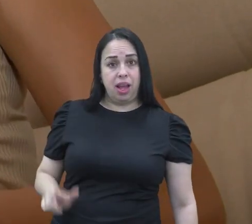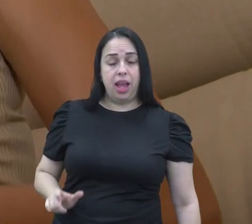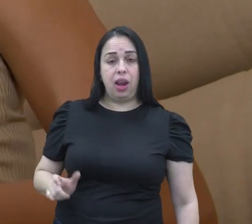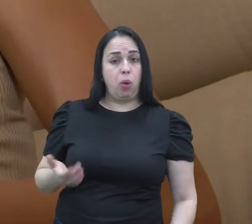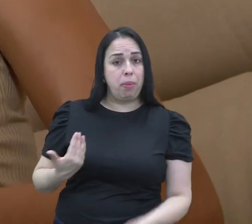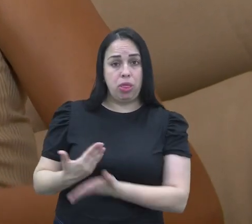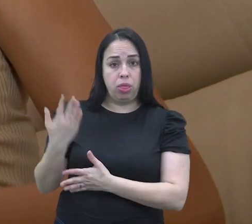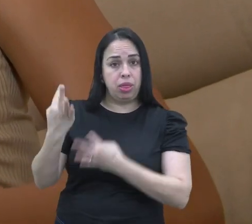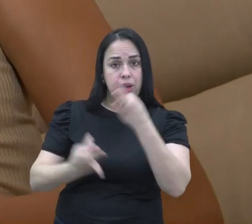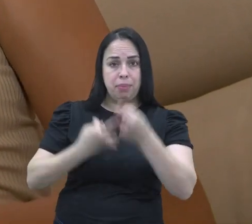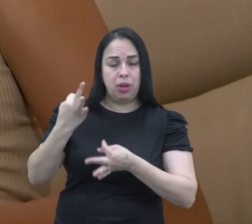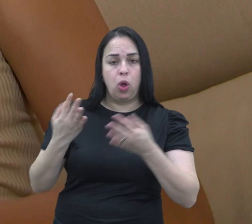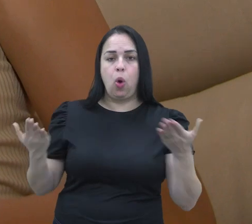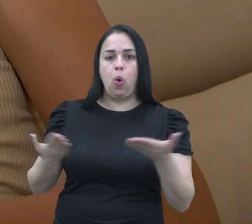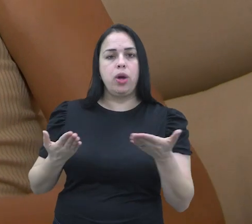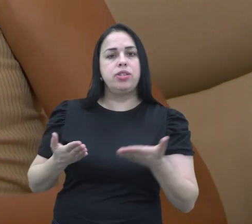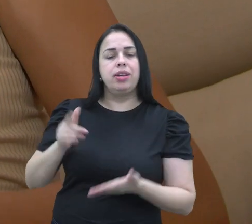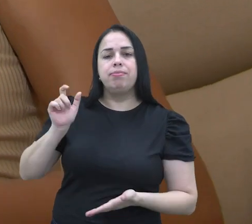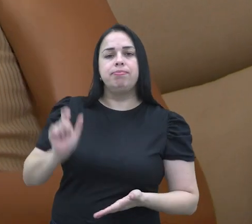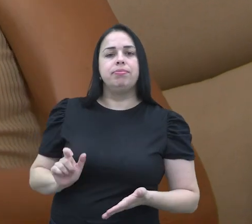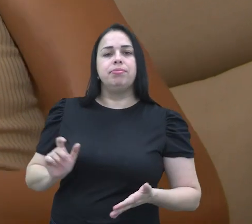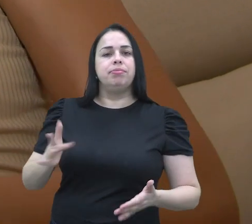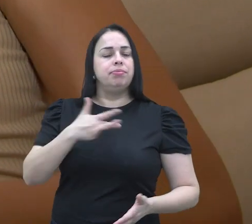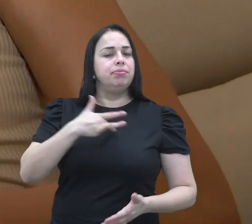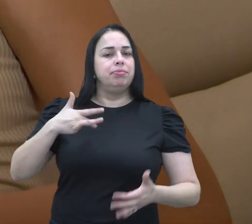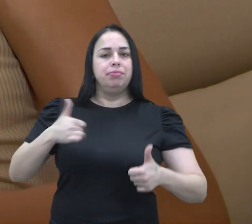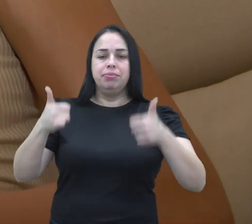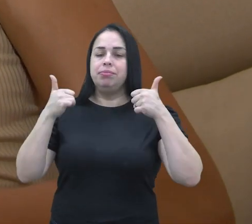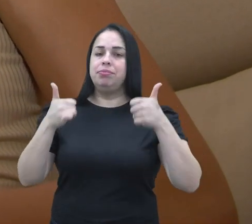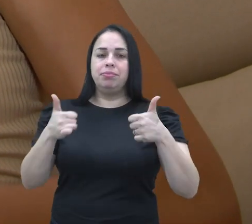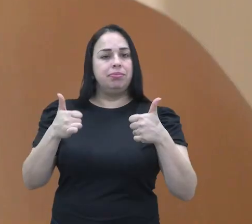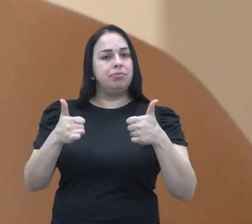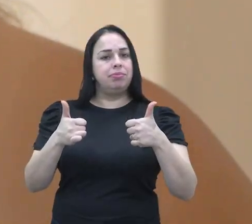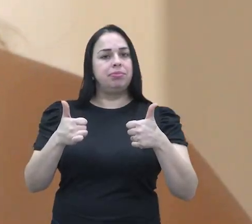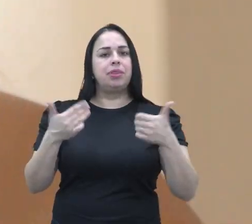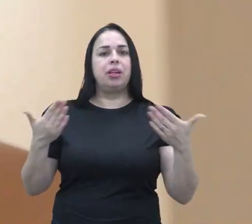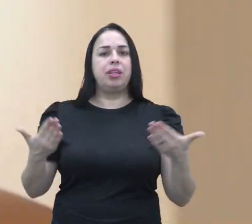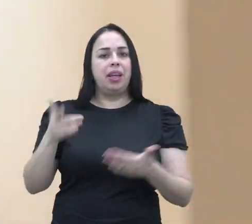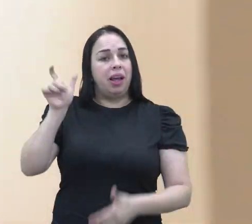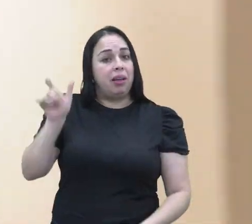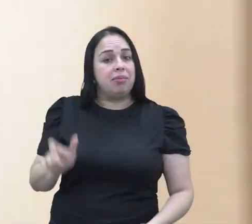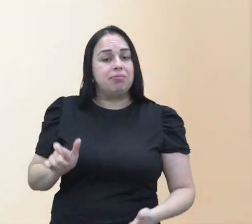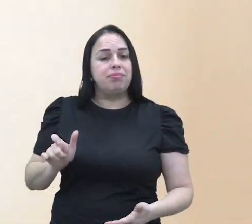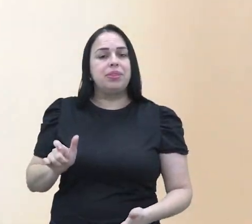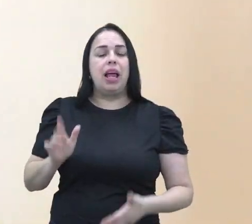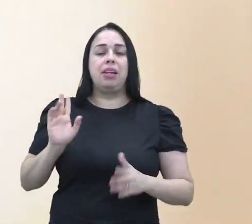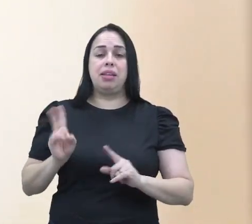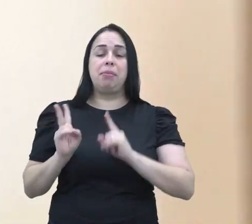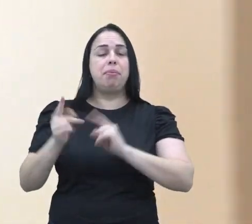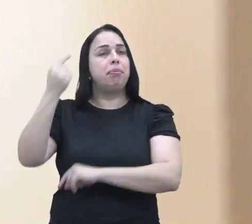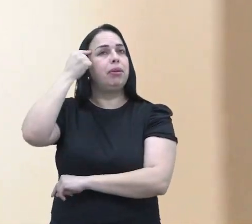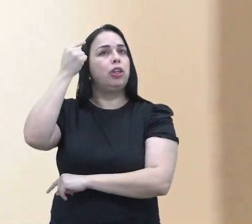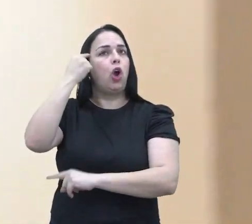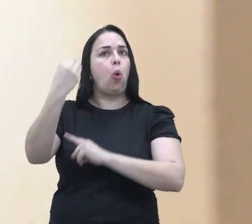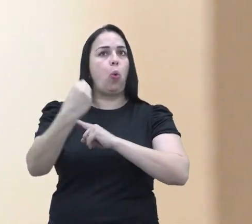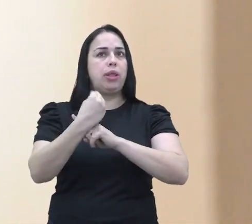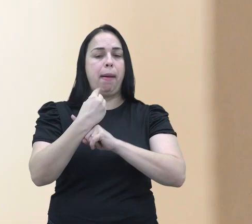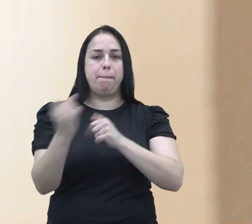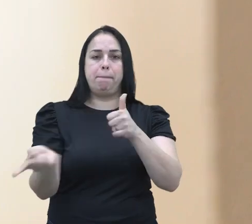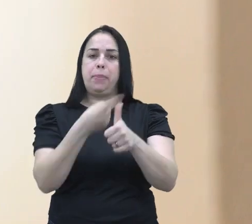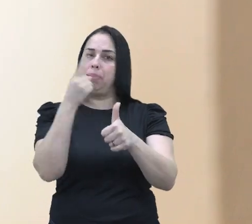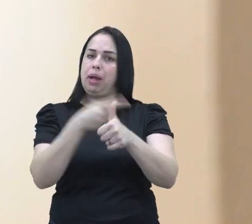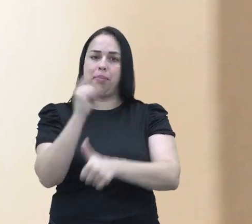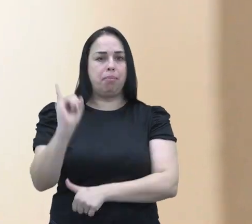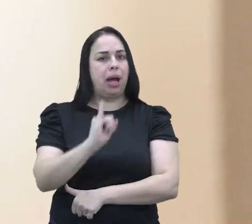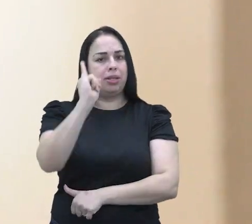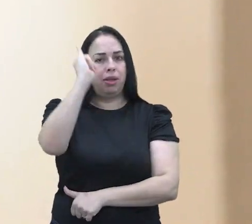uma série de tratamentos, hoje, Verônica está com a saúde em dia. A prioridade da professora é se cuidar, para não ter